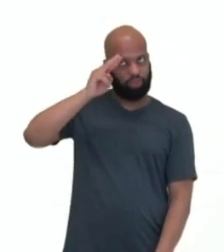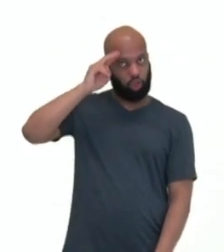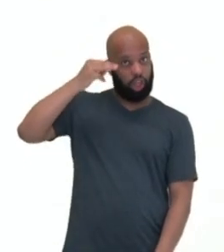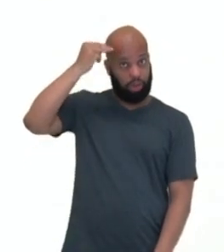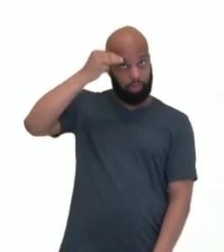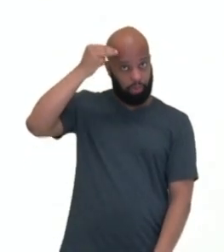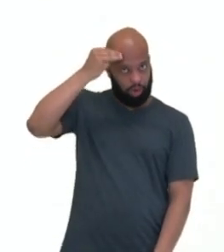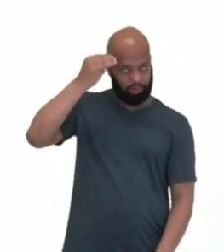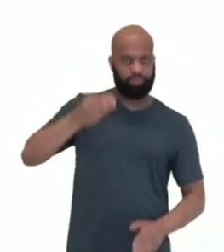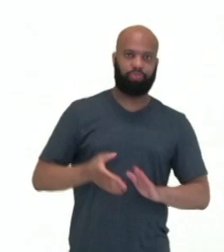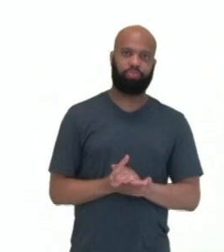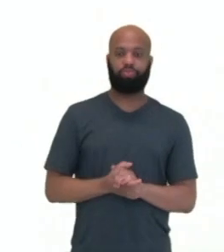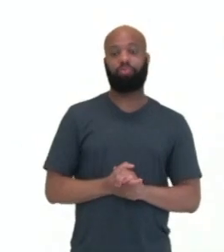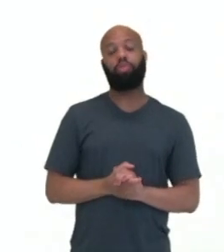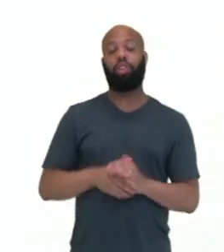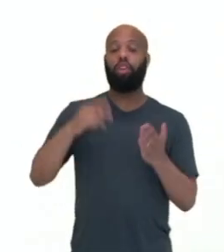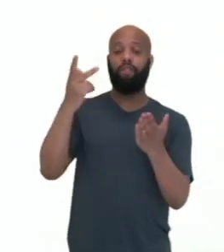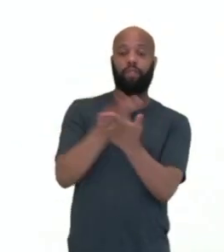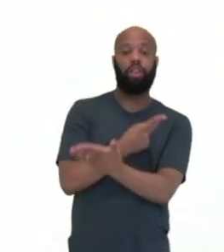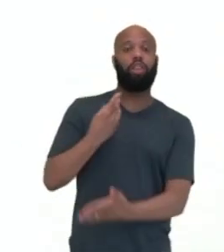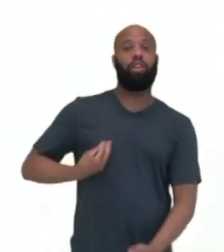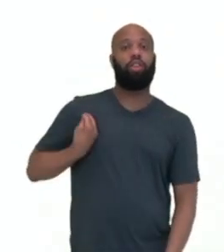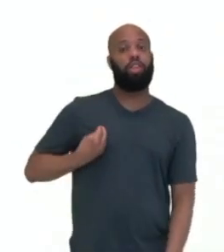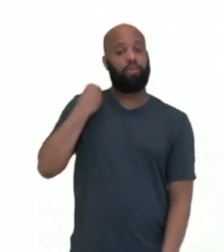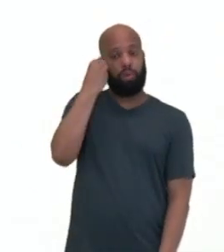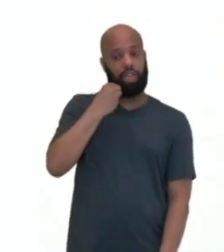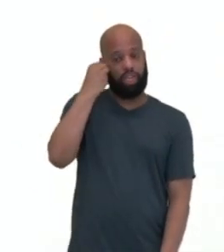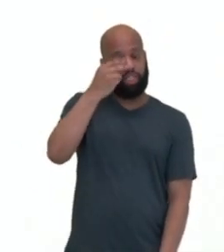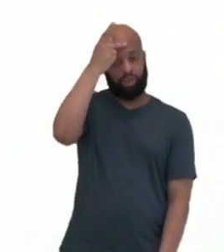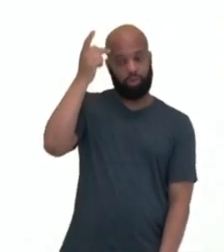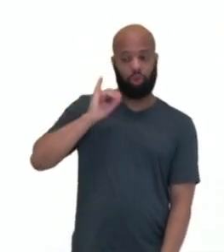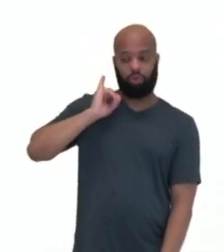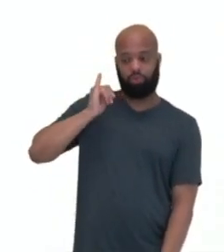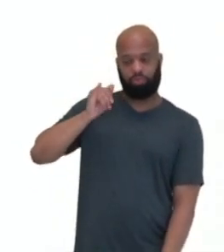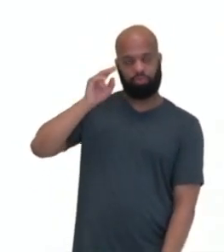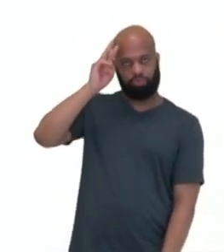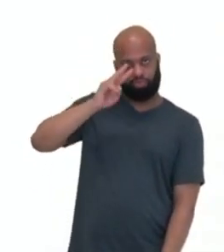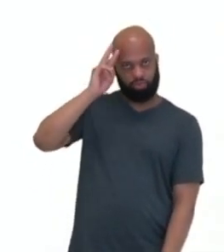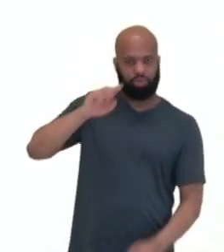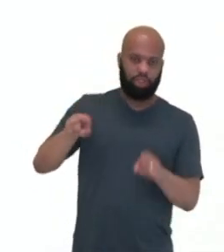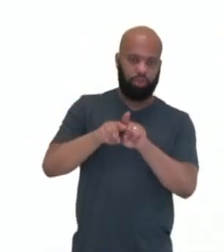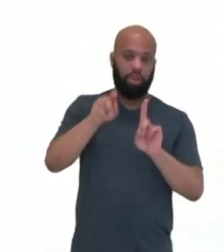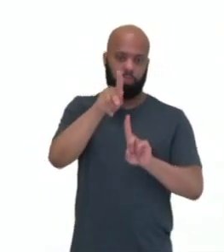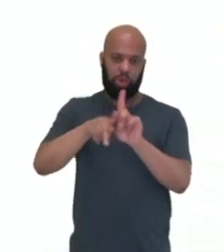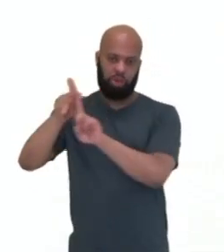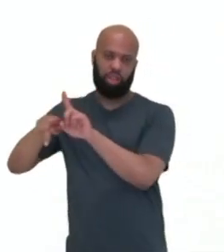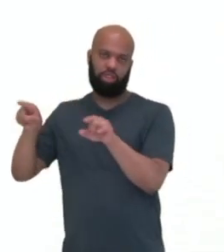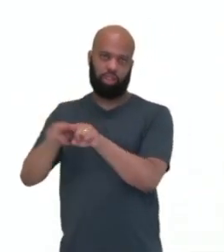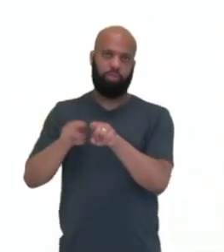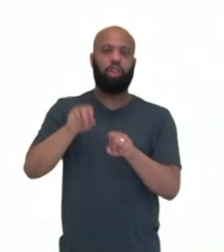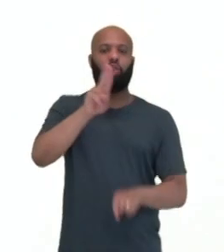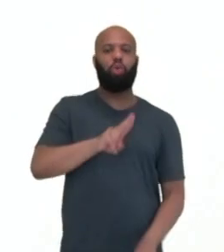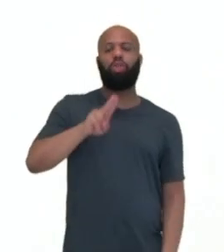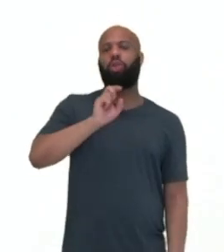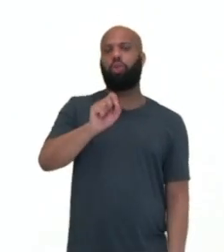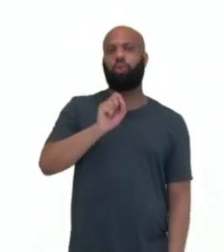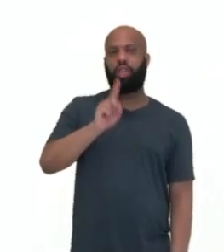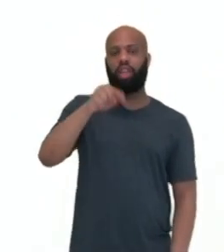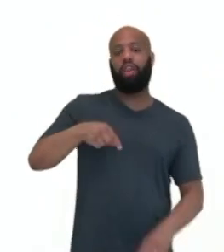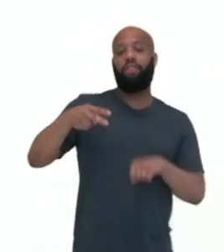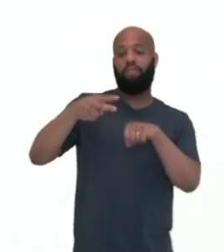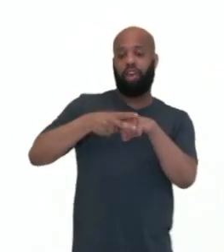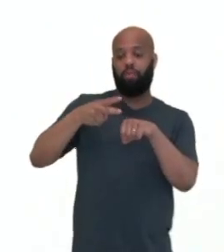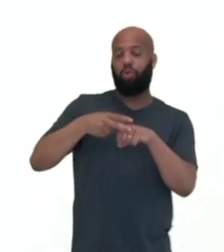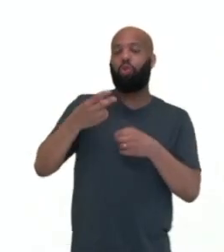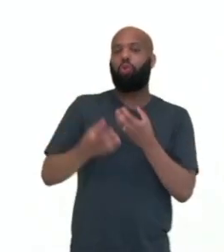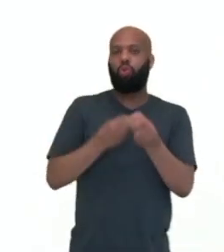eu posso colocar que são fatos vividos pelo narrador ou pelo personagem, usando, portanto, verbos